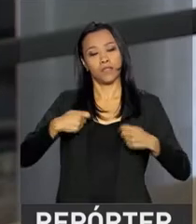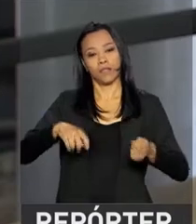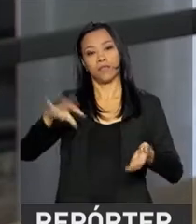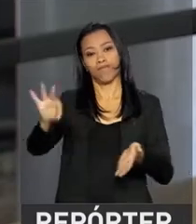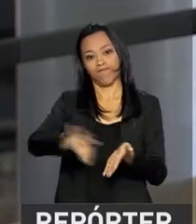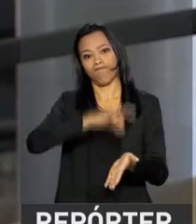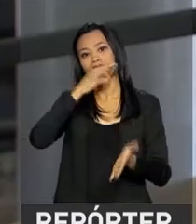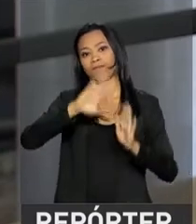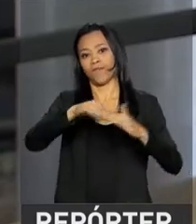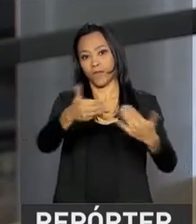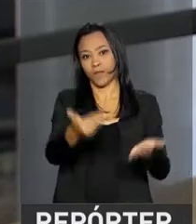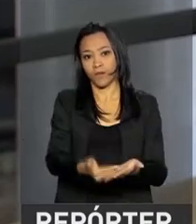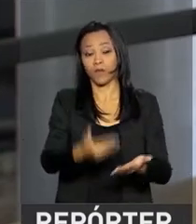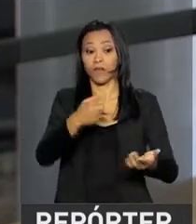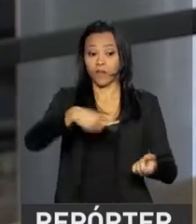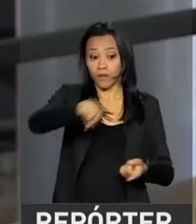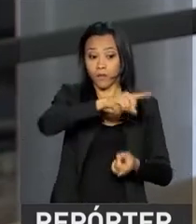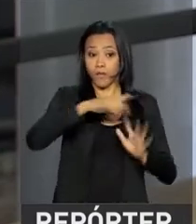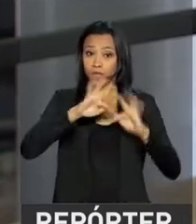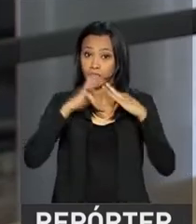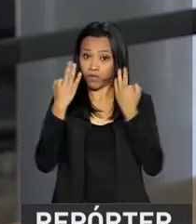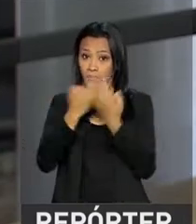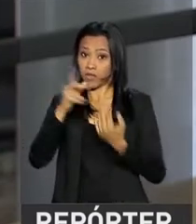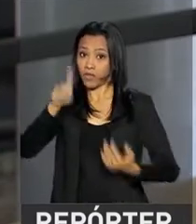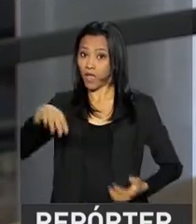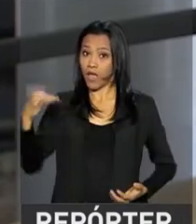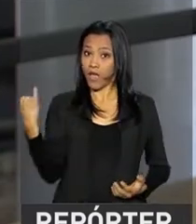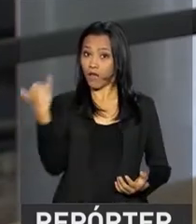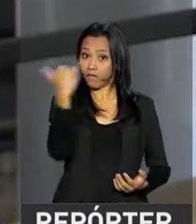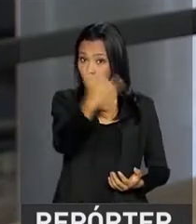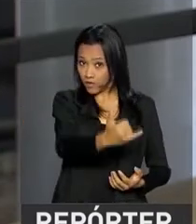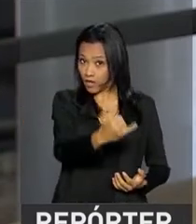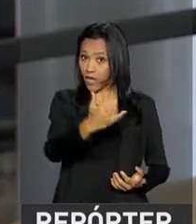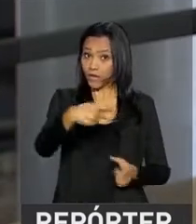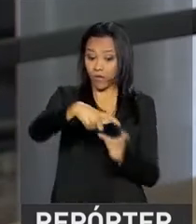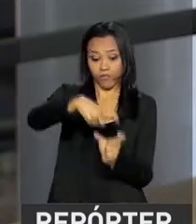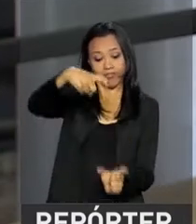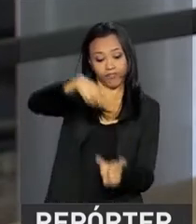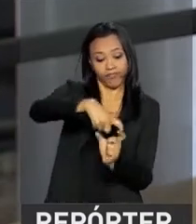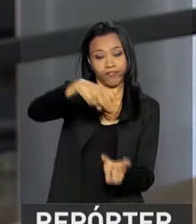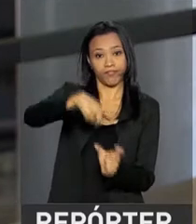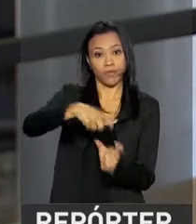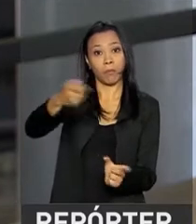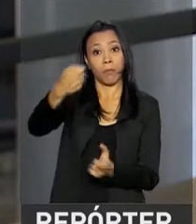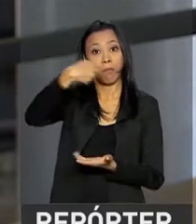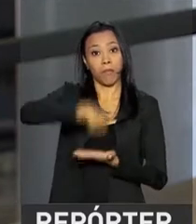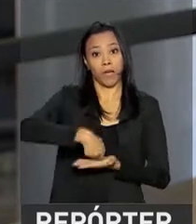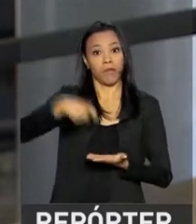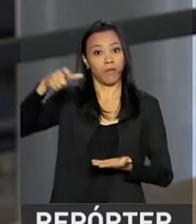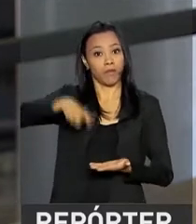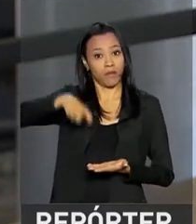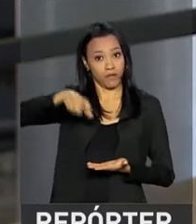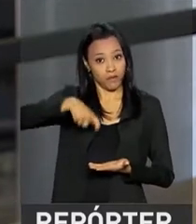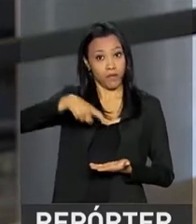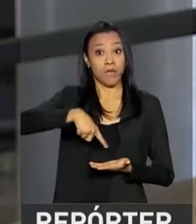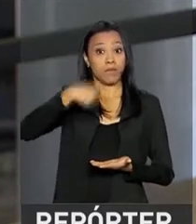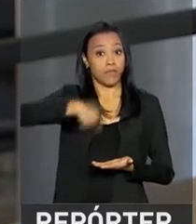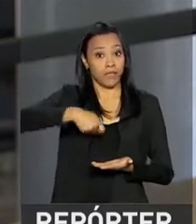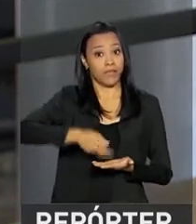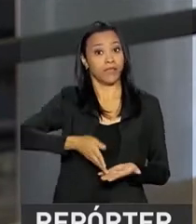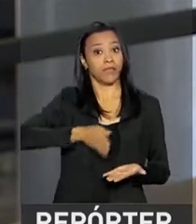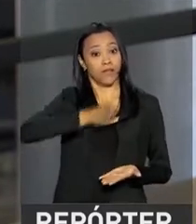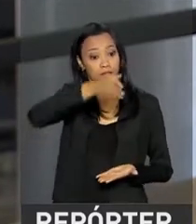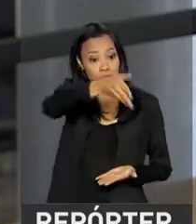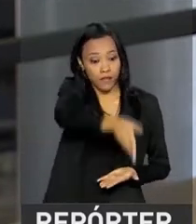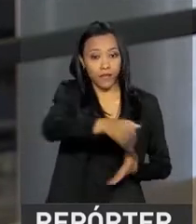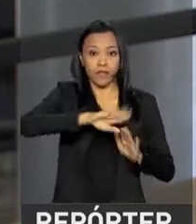as famílias são informadas por meio do extrato de pagamento sobre a necessidade de fazer a matrícula e